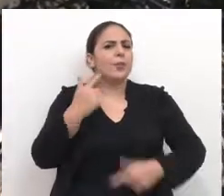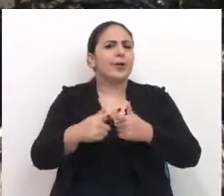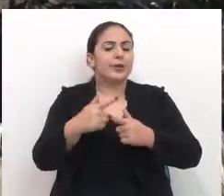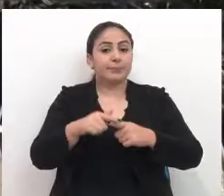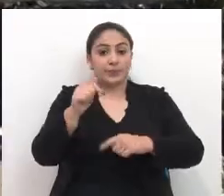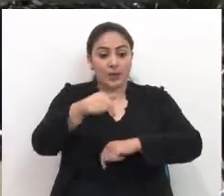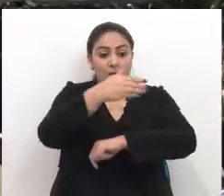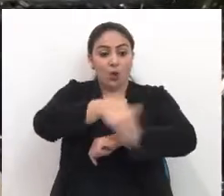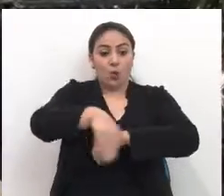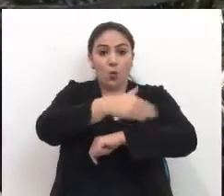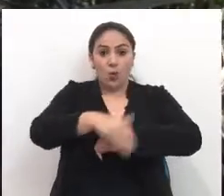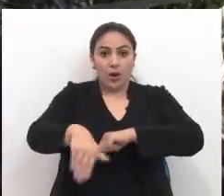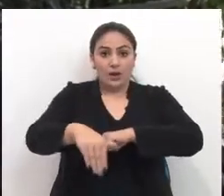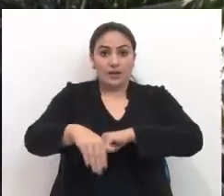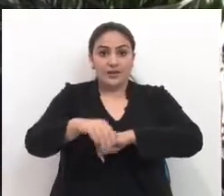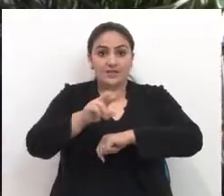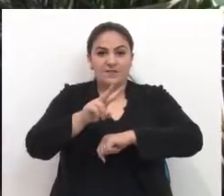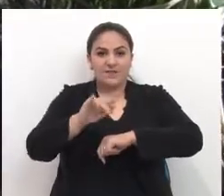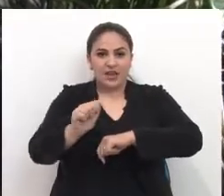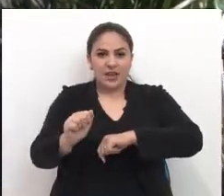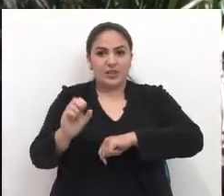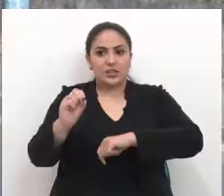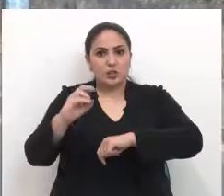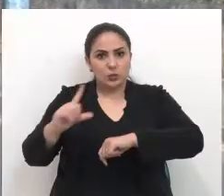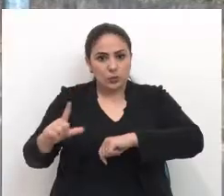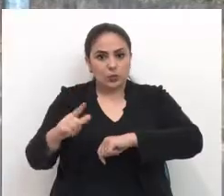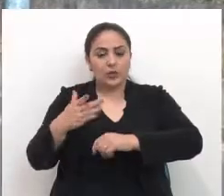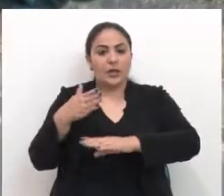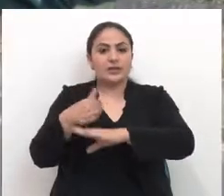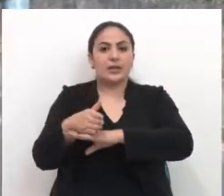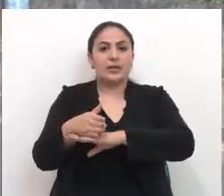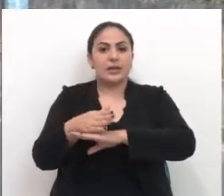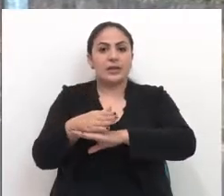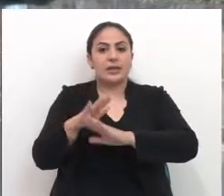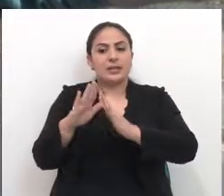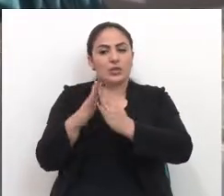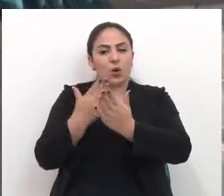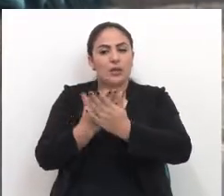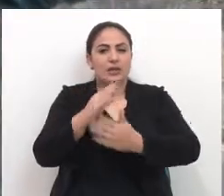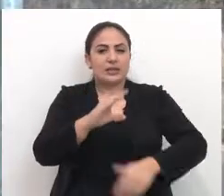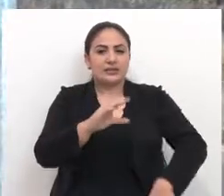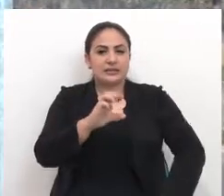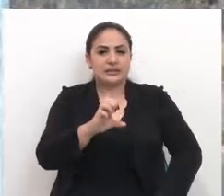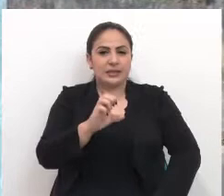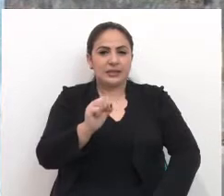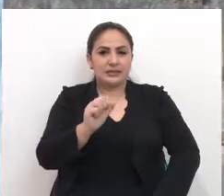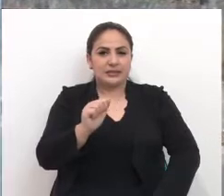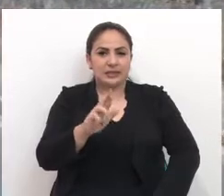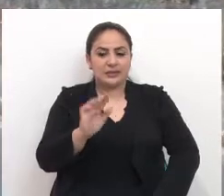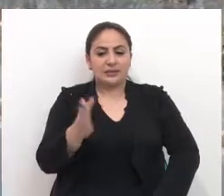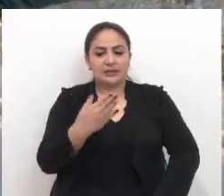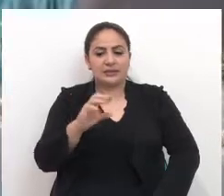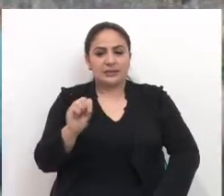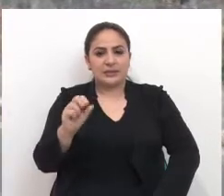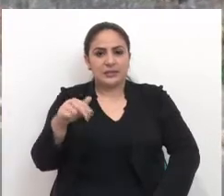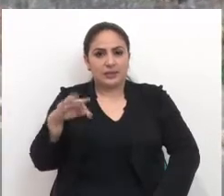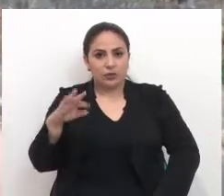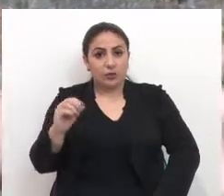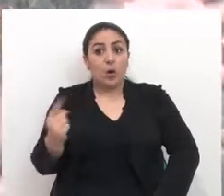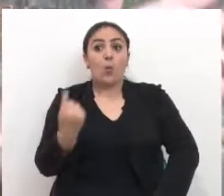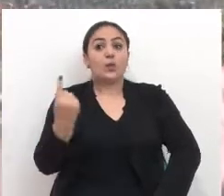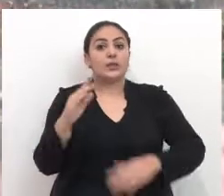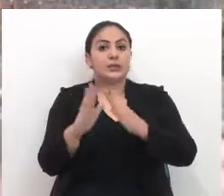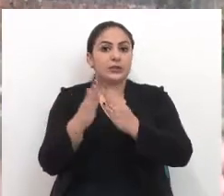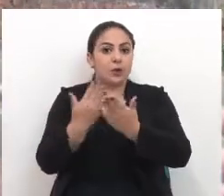a rua da Via Sul que dá acesso aqui no César Santos até a escola, que é a única escola que tem aqui. Essa